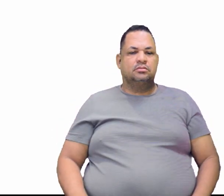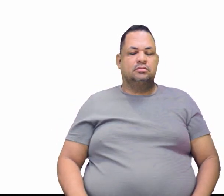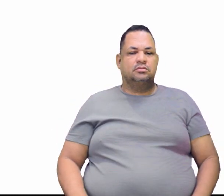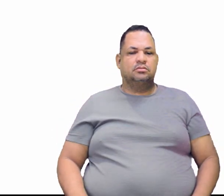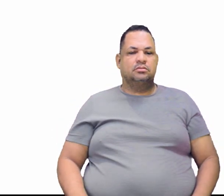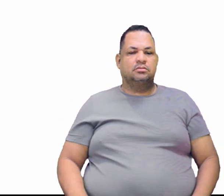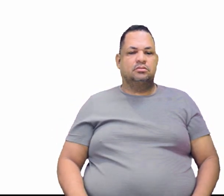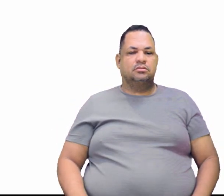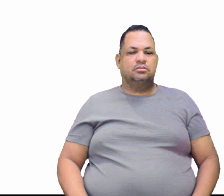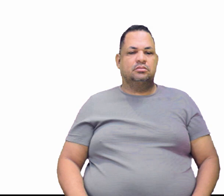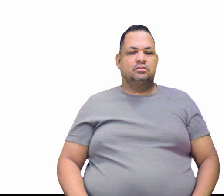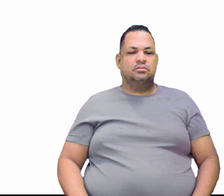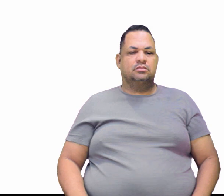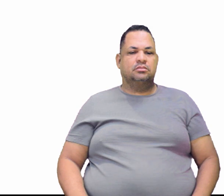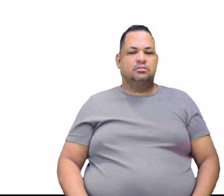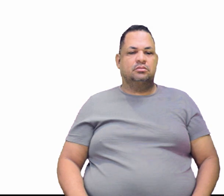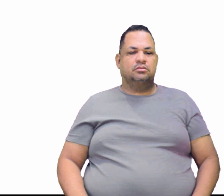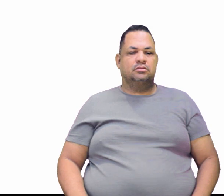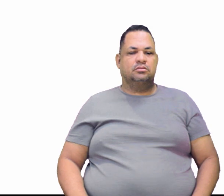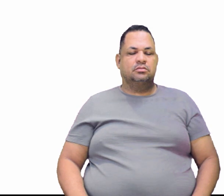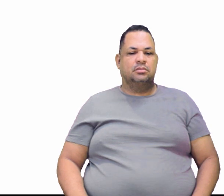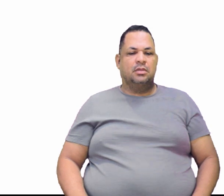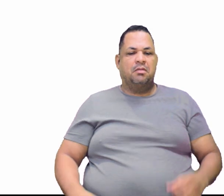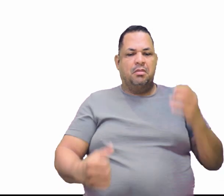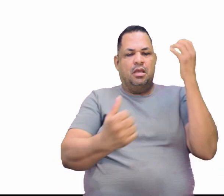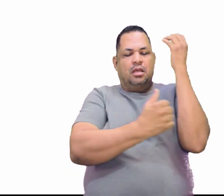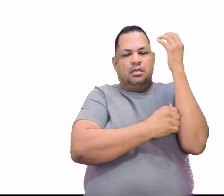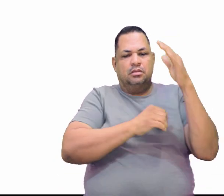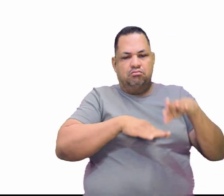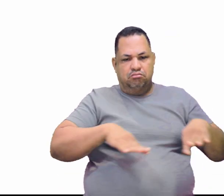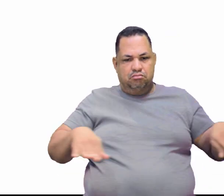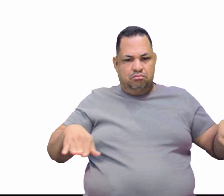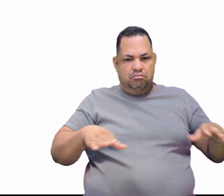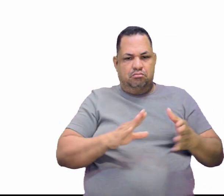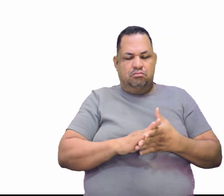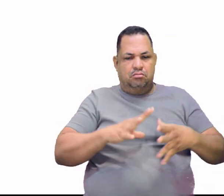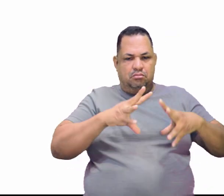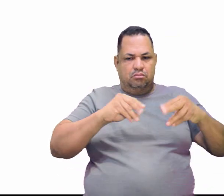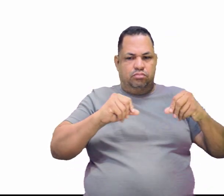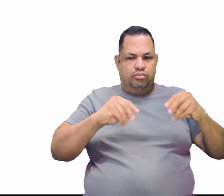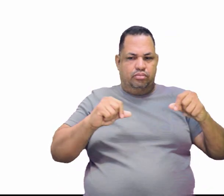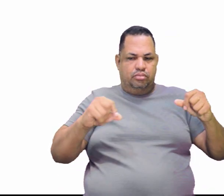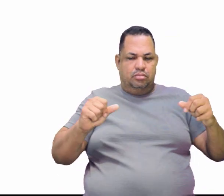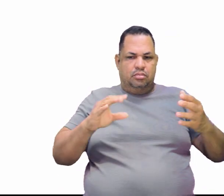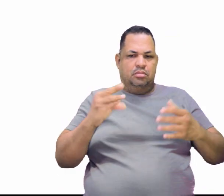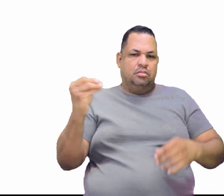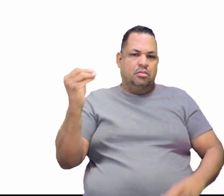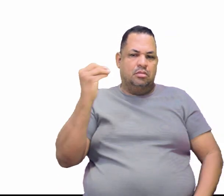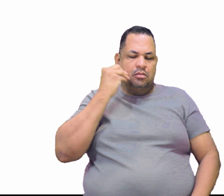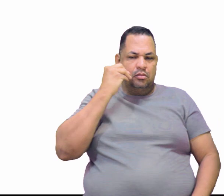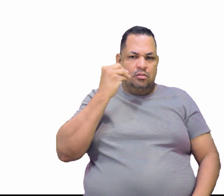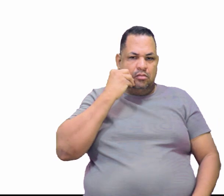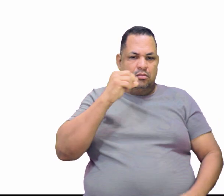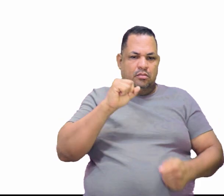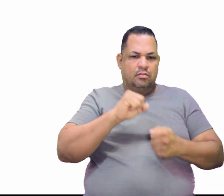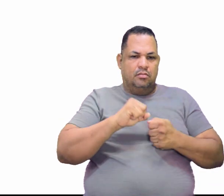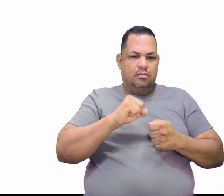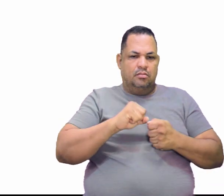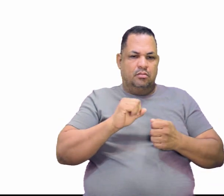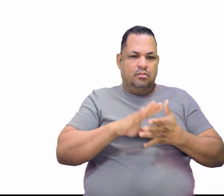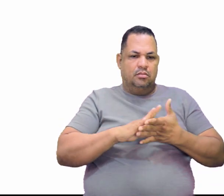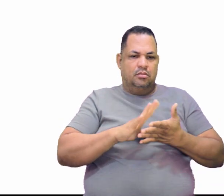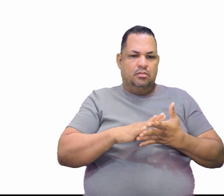jogar galhadas aqui, madeira, e depois jogar barro aqui para tentar. Ou então fazer uma